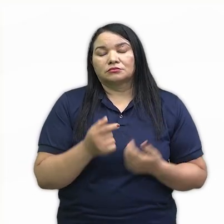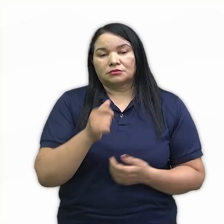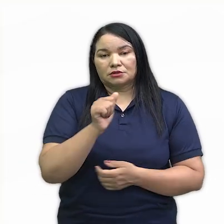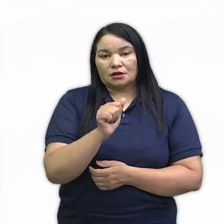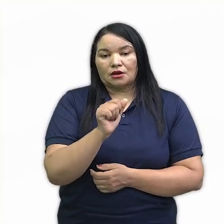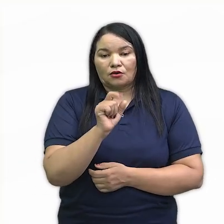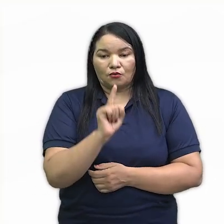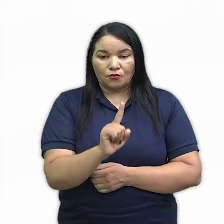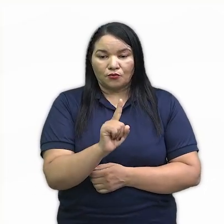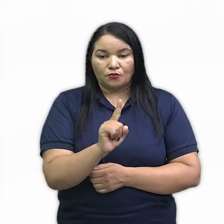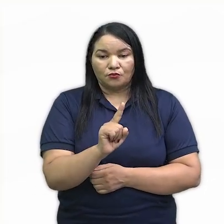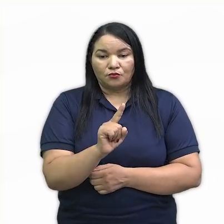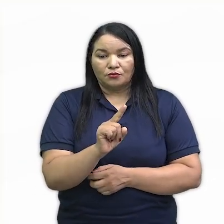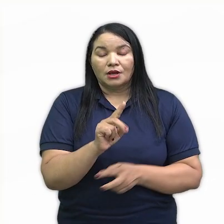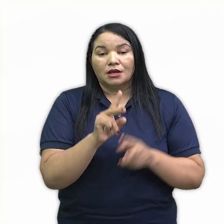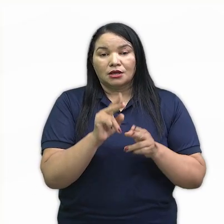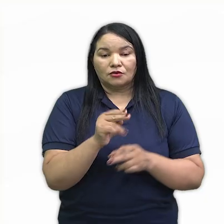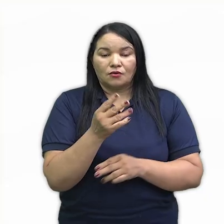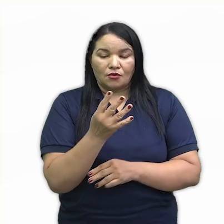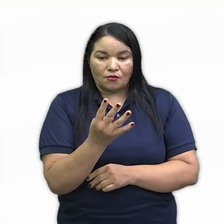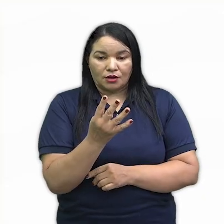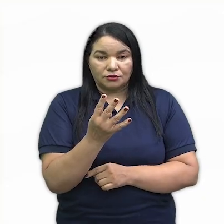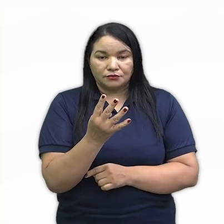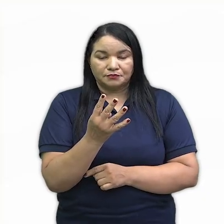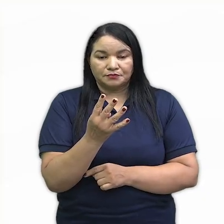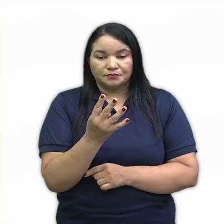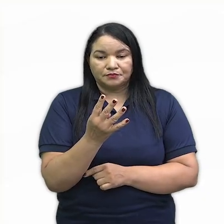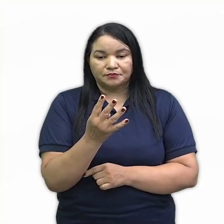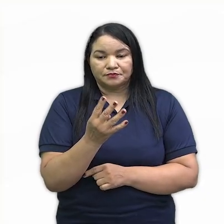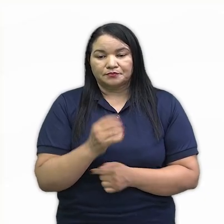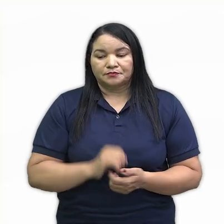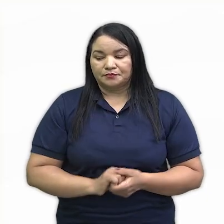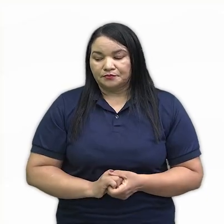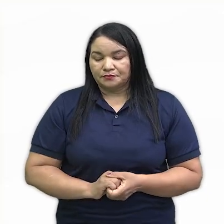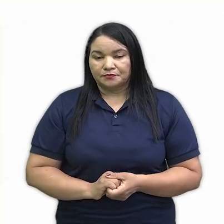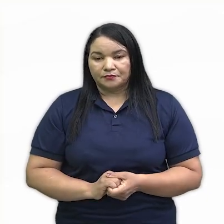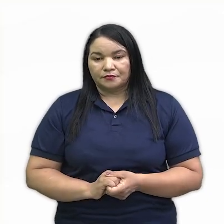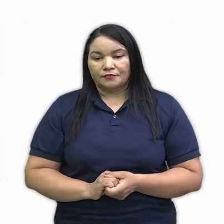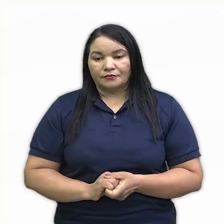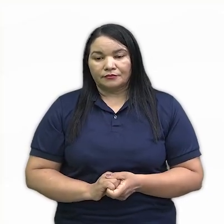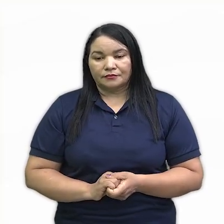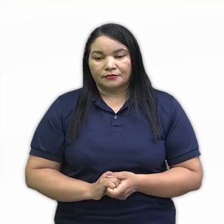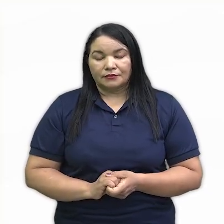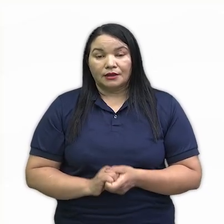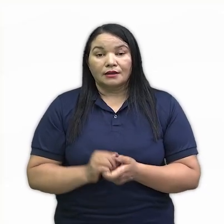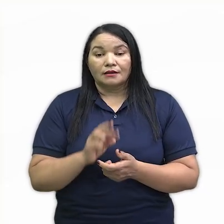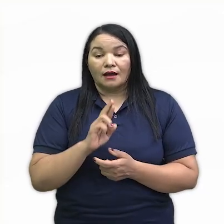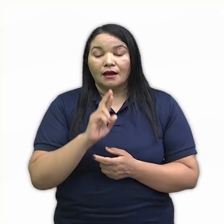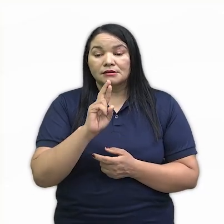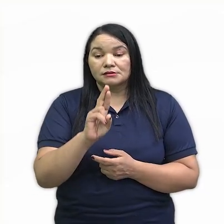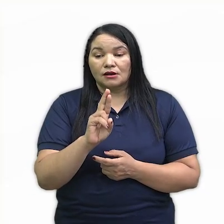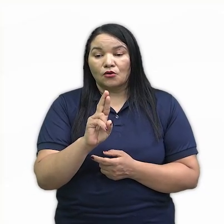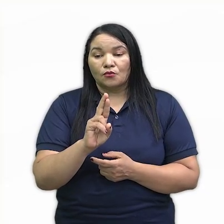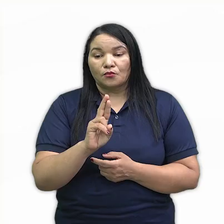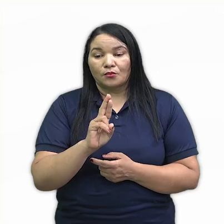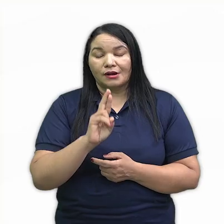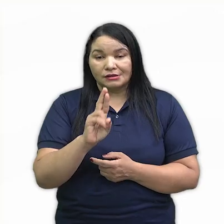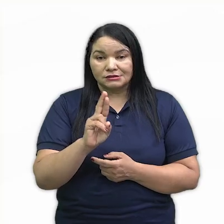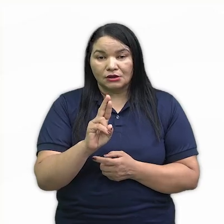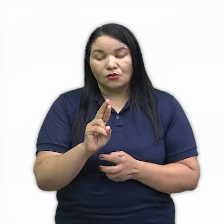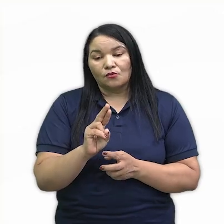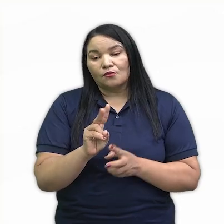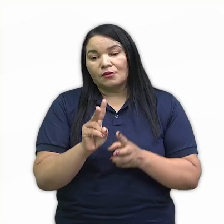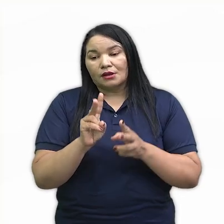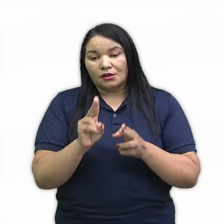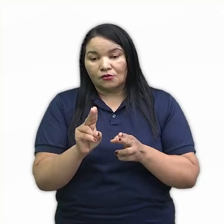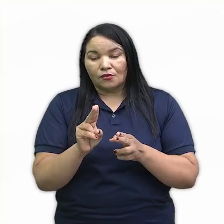A1 vai ser igual a 4. A nossa razão,